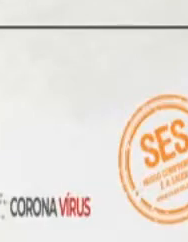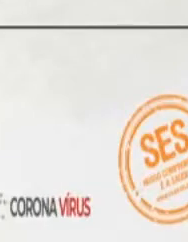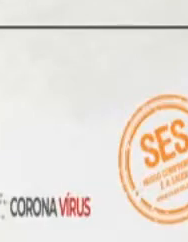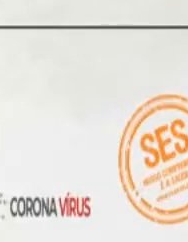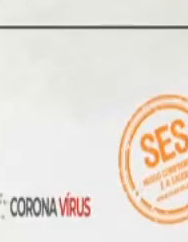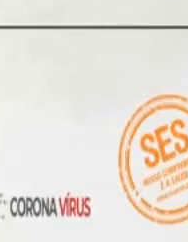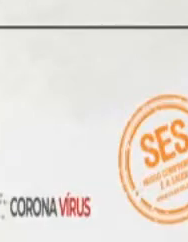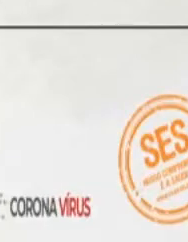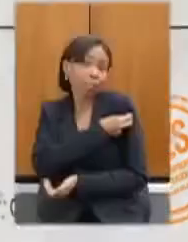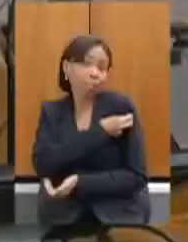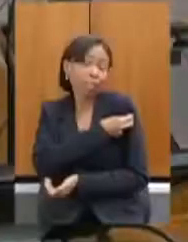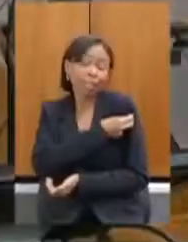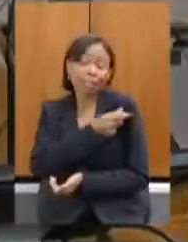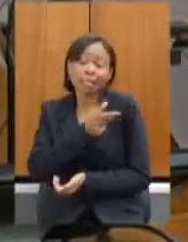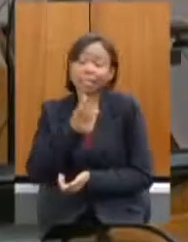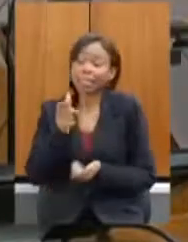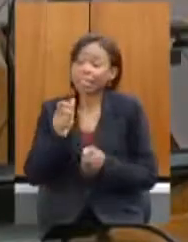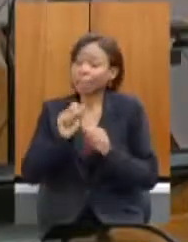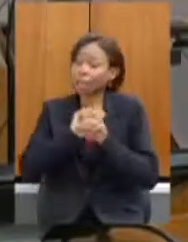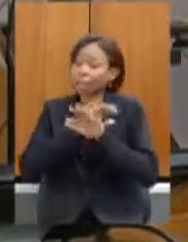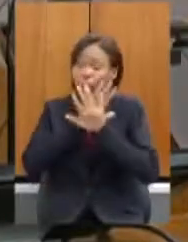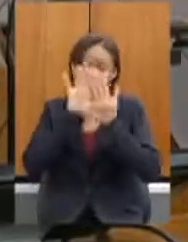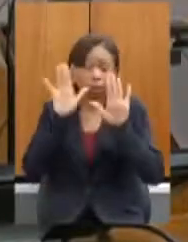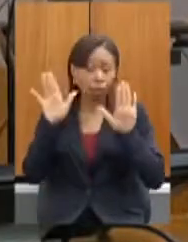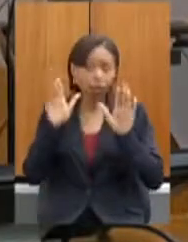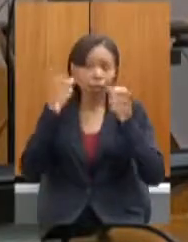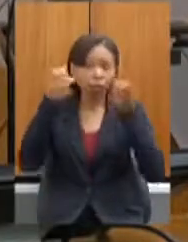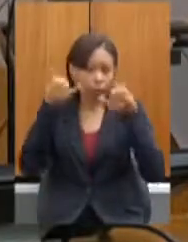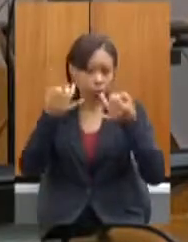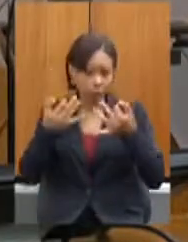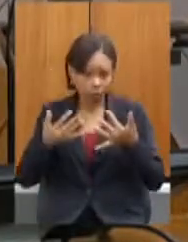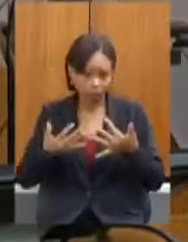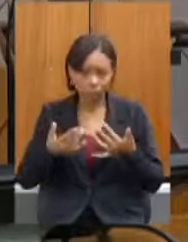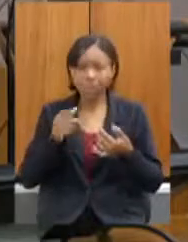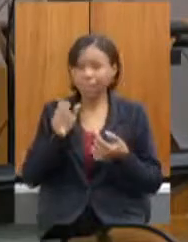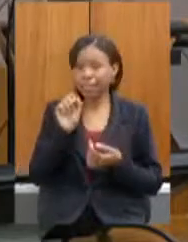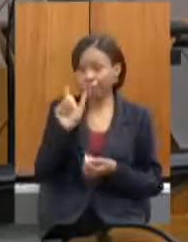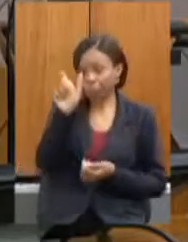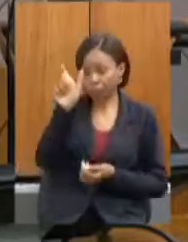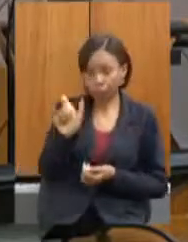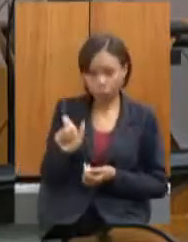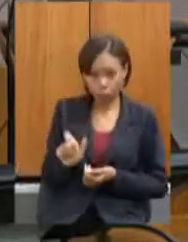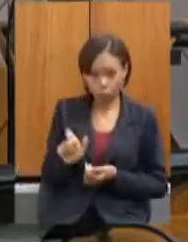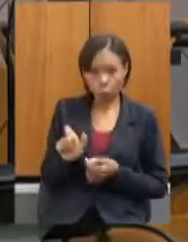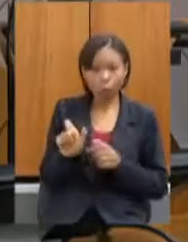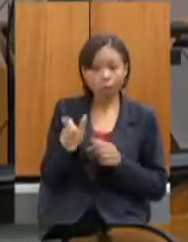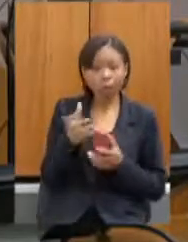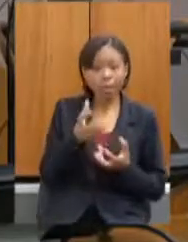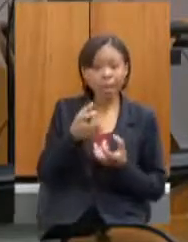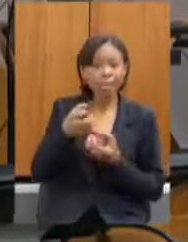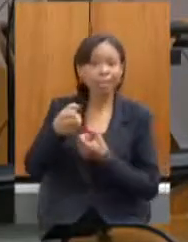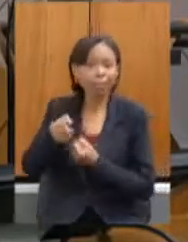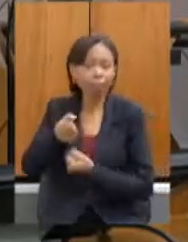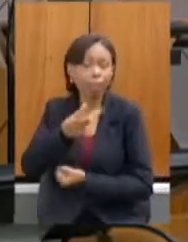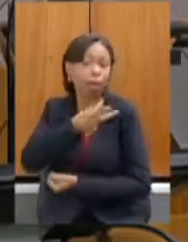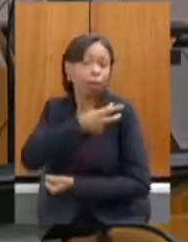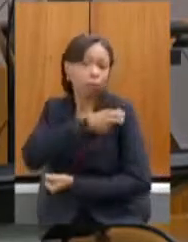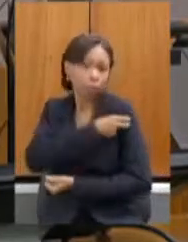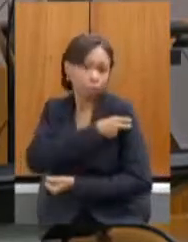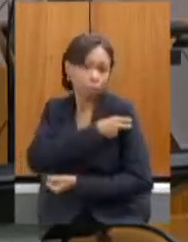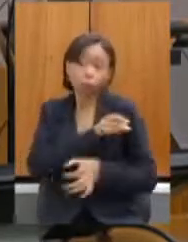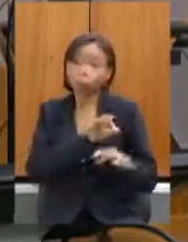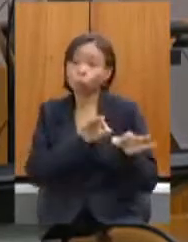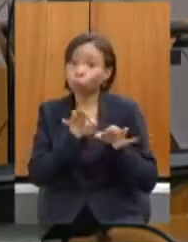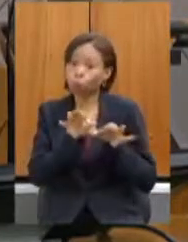muito clara é o que quem vai adquirindo essa vacina através do programa nacional de